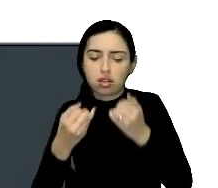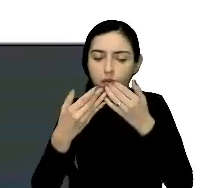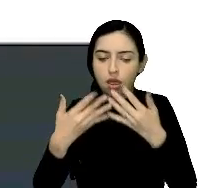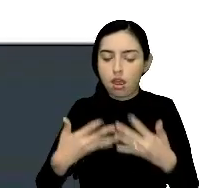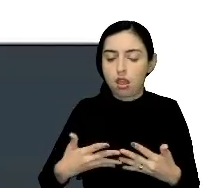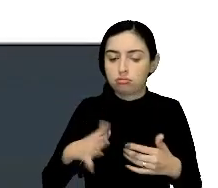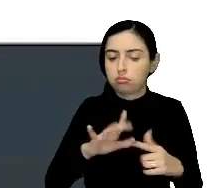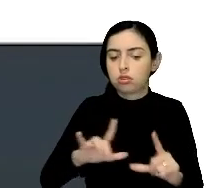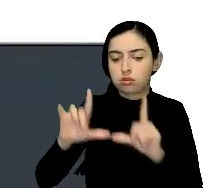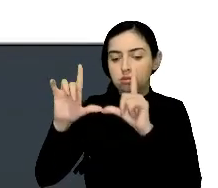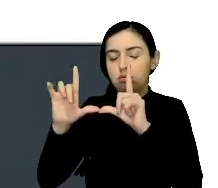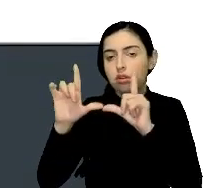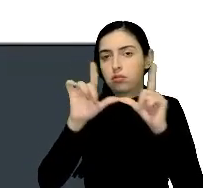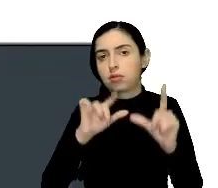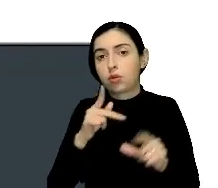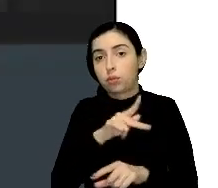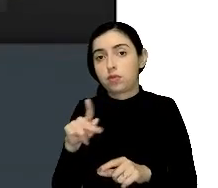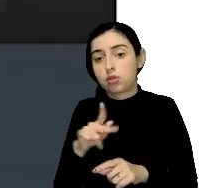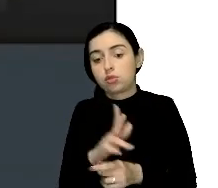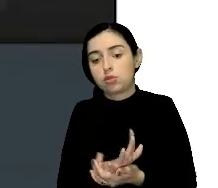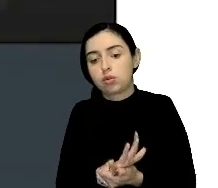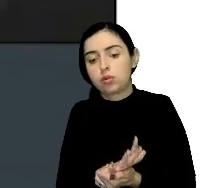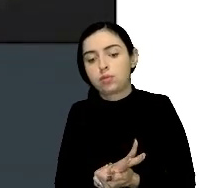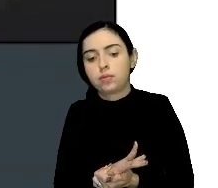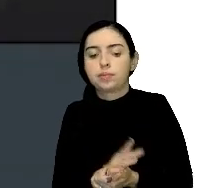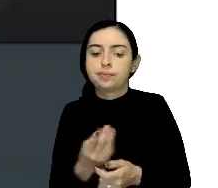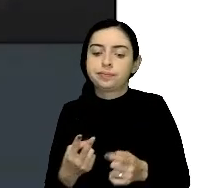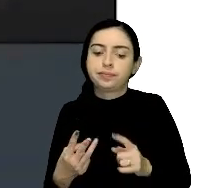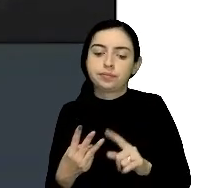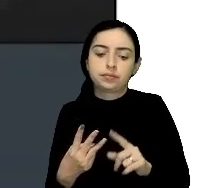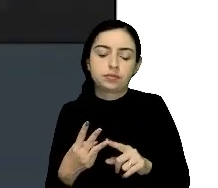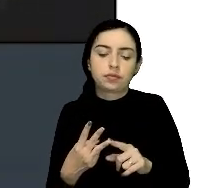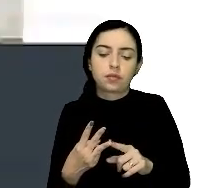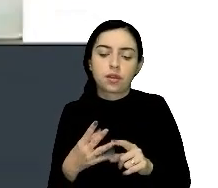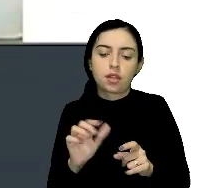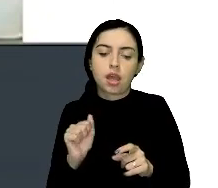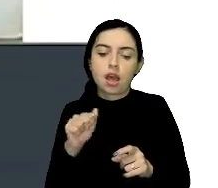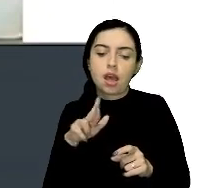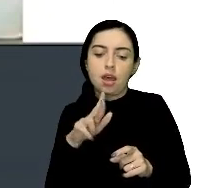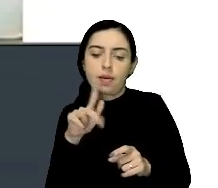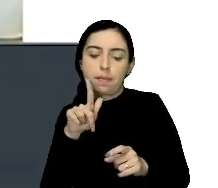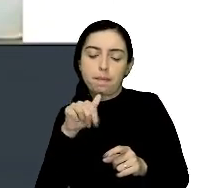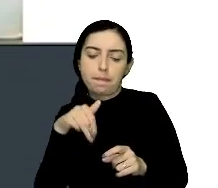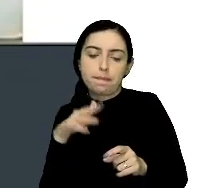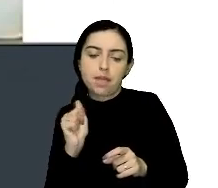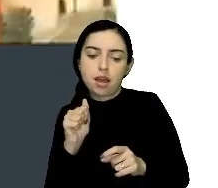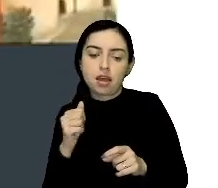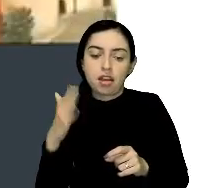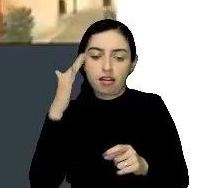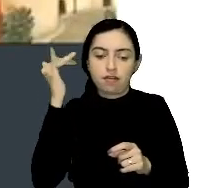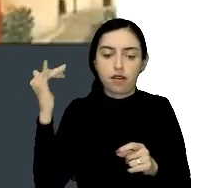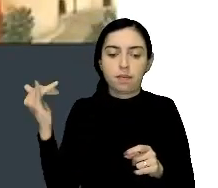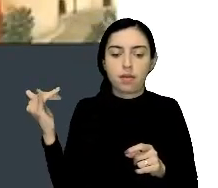Achebe, o meu professor de Direito Internacional, Hiroshi Motomura, o Armand, a famosa, que é